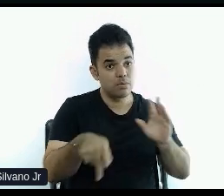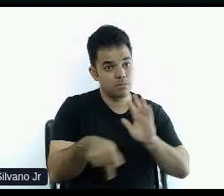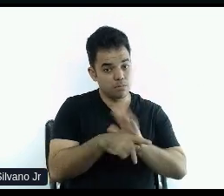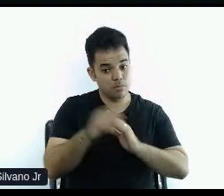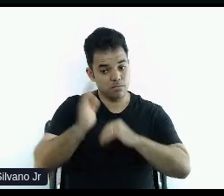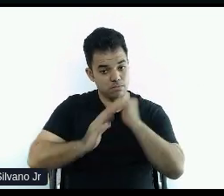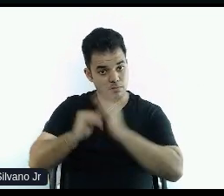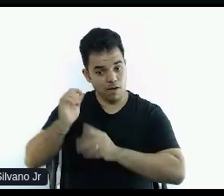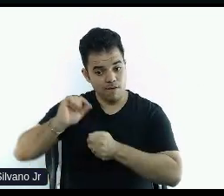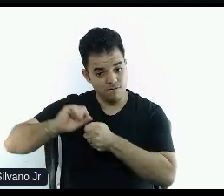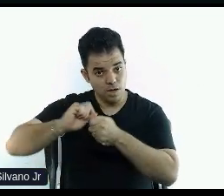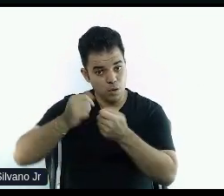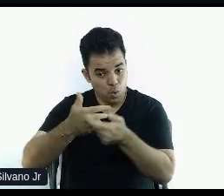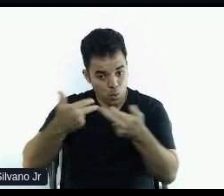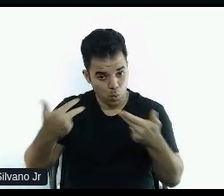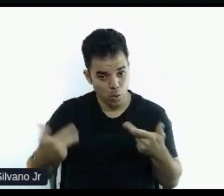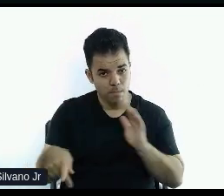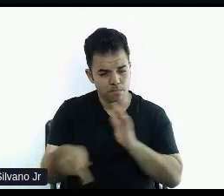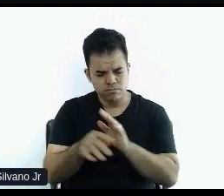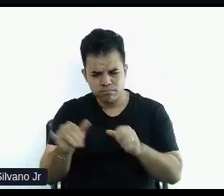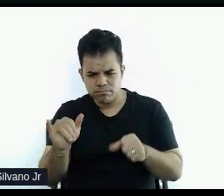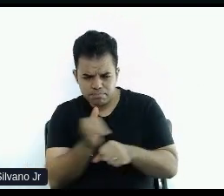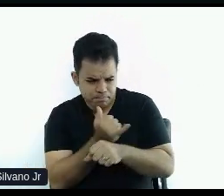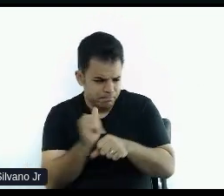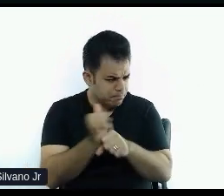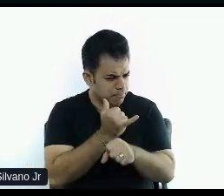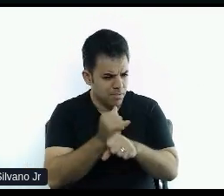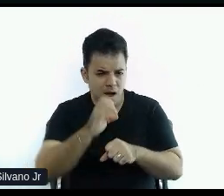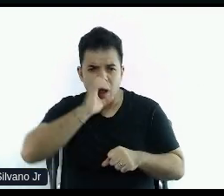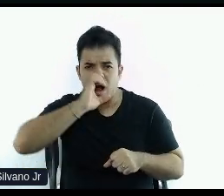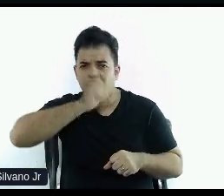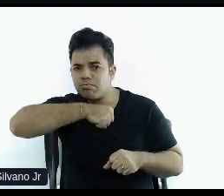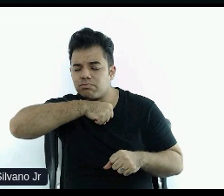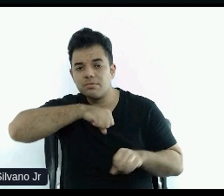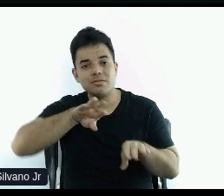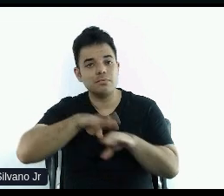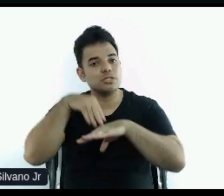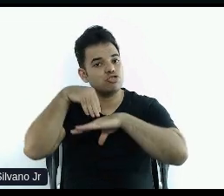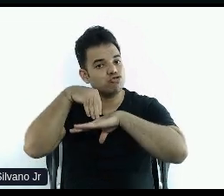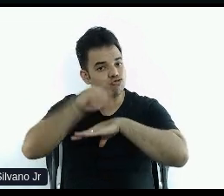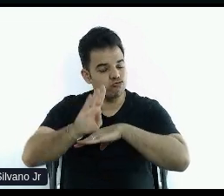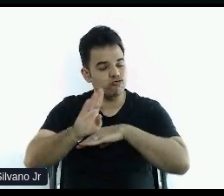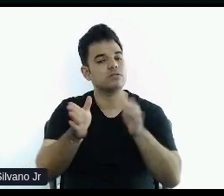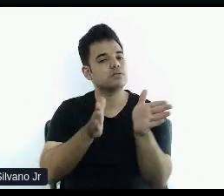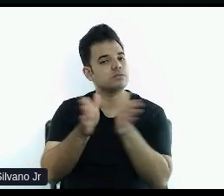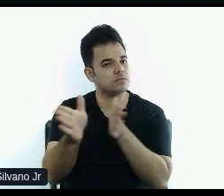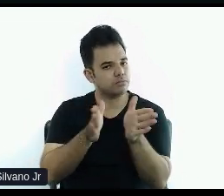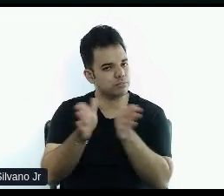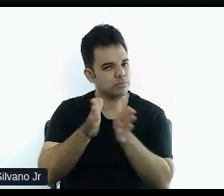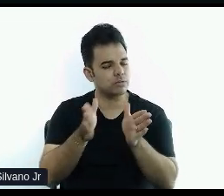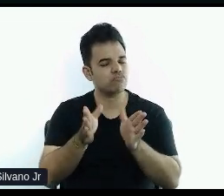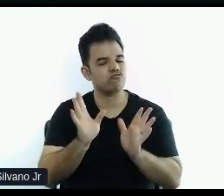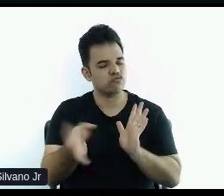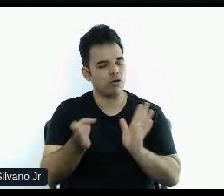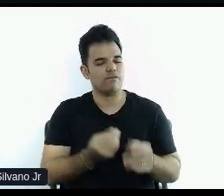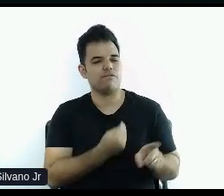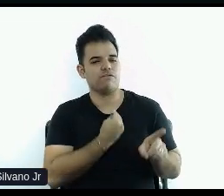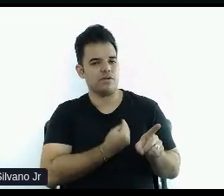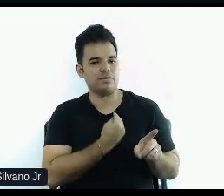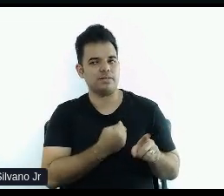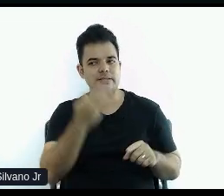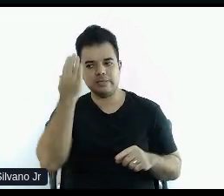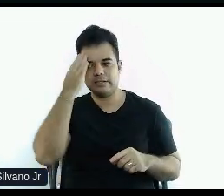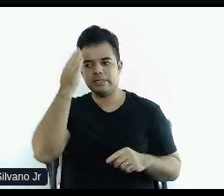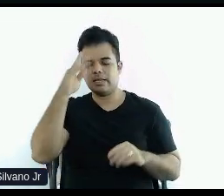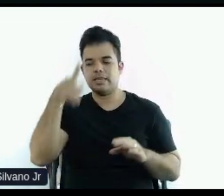para otimizar a acessibilidade, para recomendar a acessibilidade em aplicações já existentes, a gente entendeu que tinha um conjunto